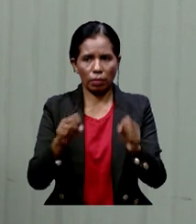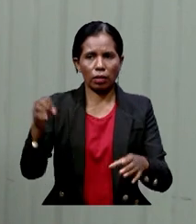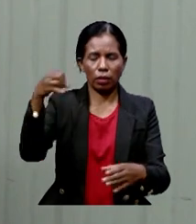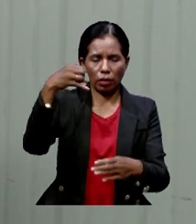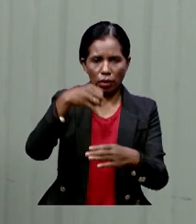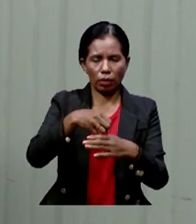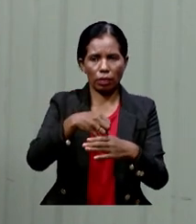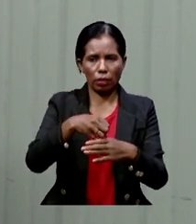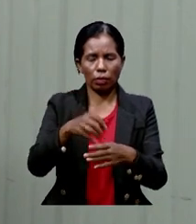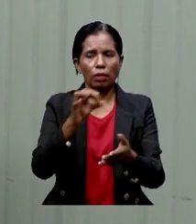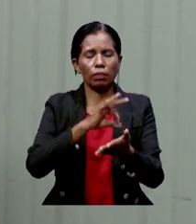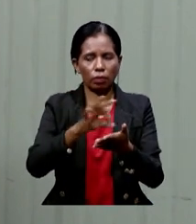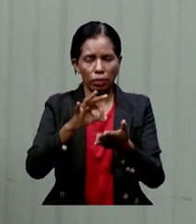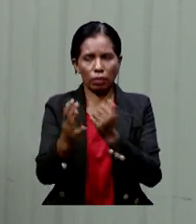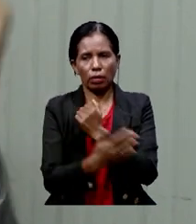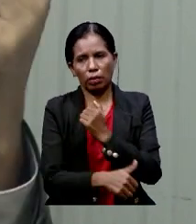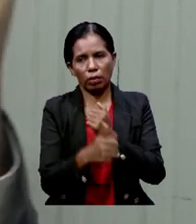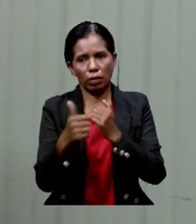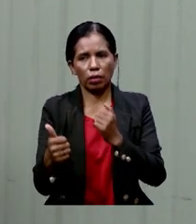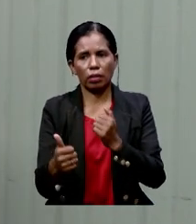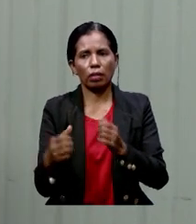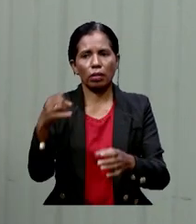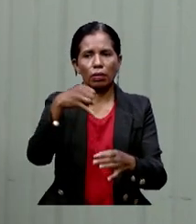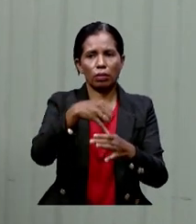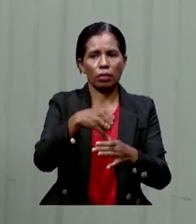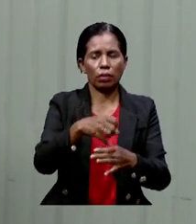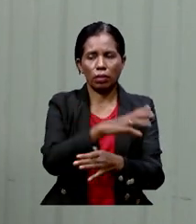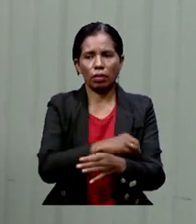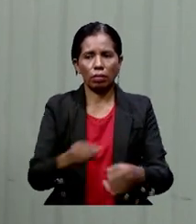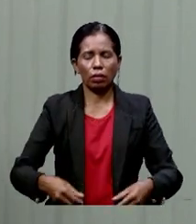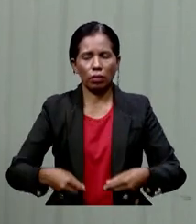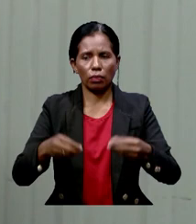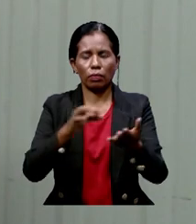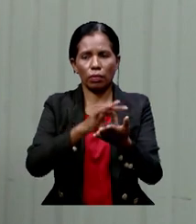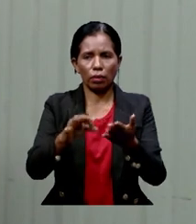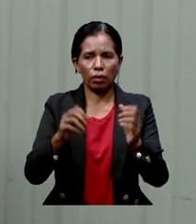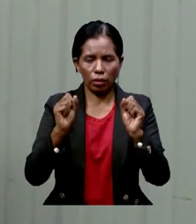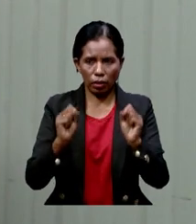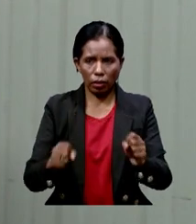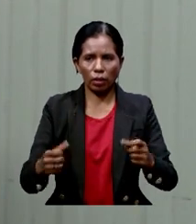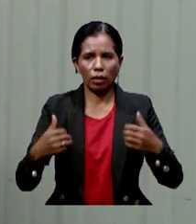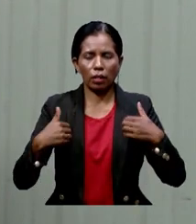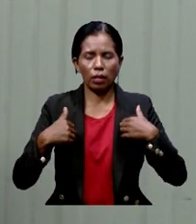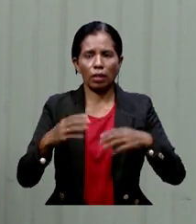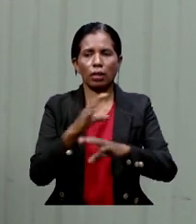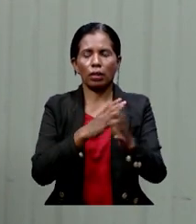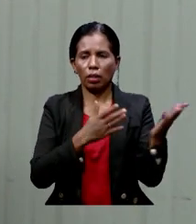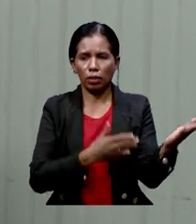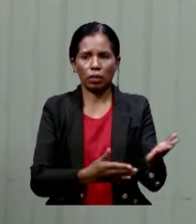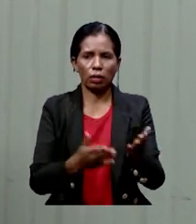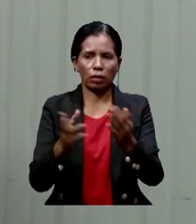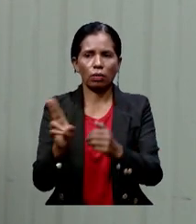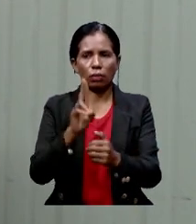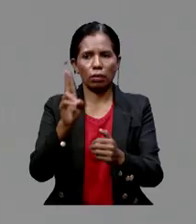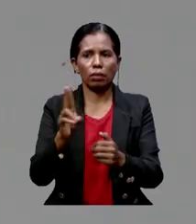na formação ba railur ba sirania incluyo na sira tensa tamase tamase foi ta formação tensa america ita si careta kari sira lori le se utiliza